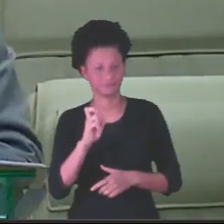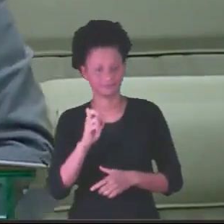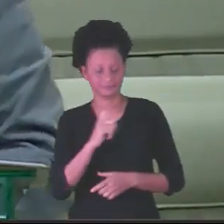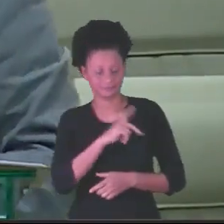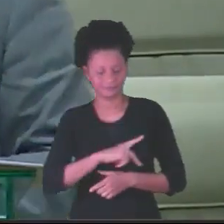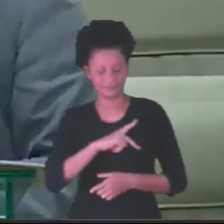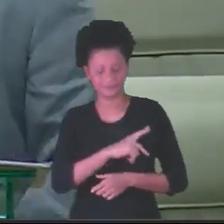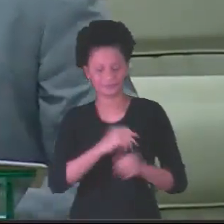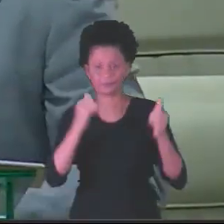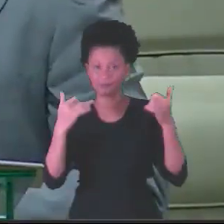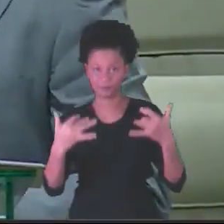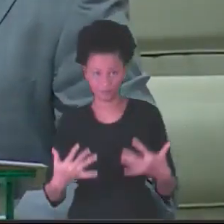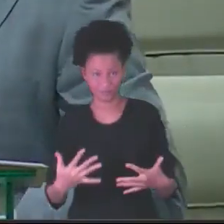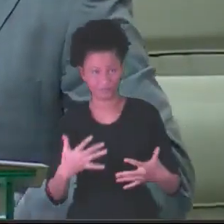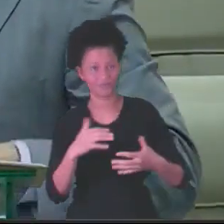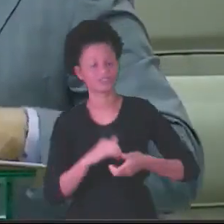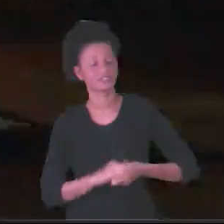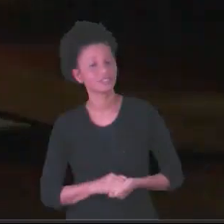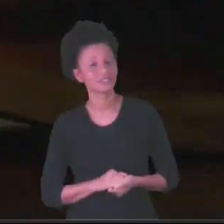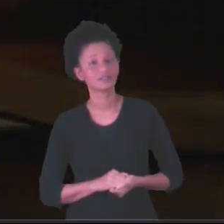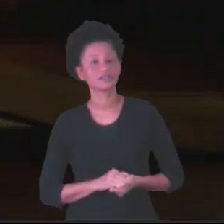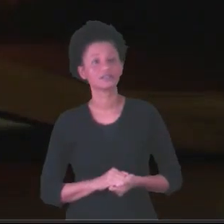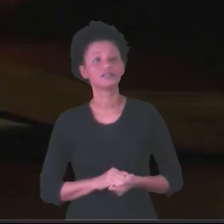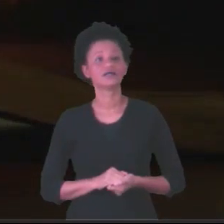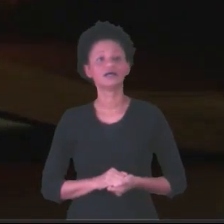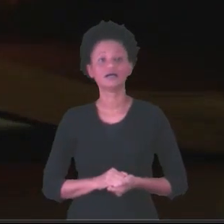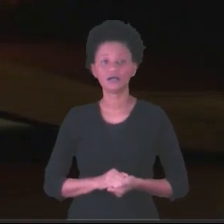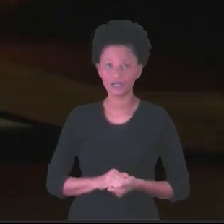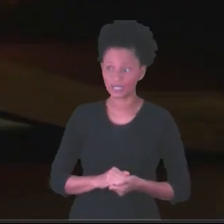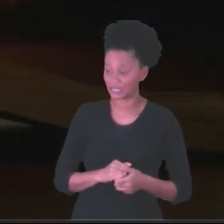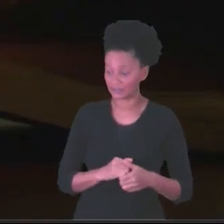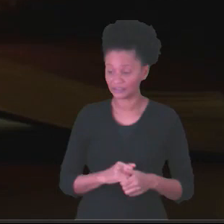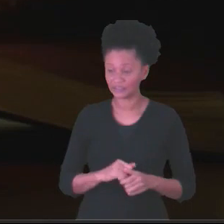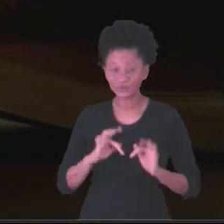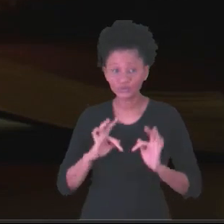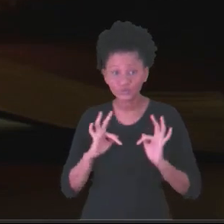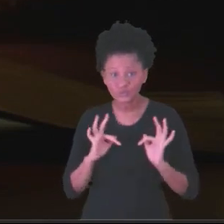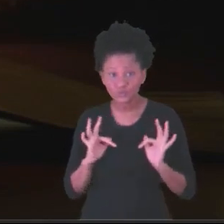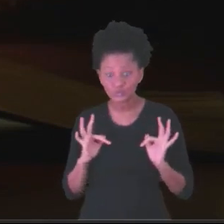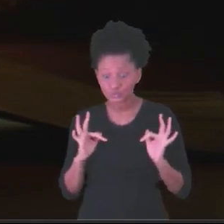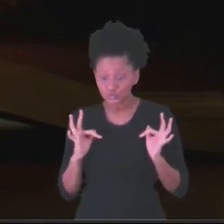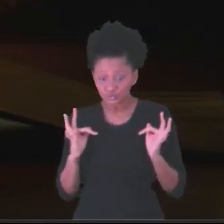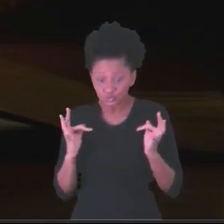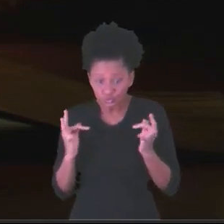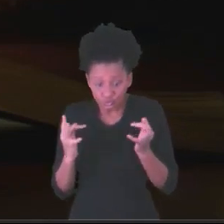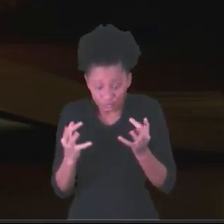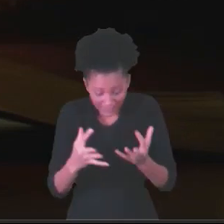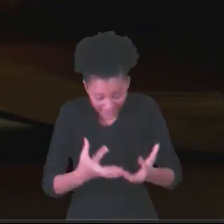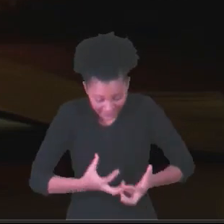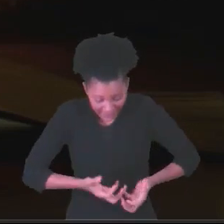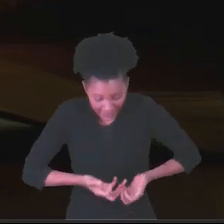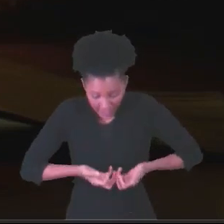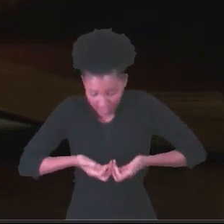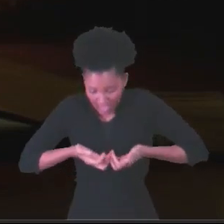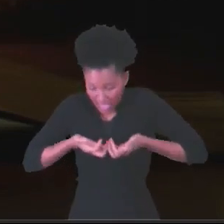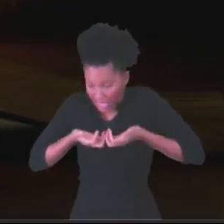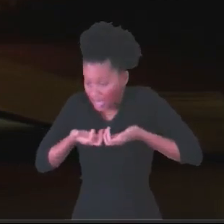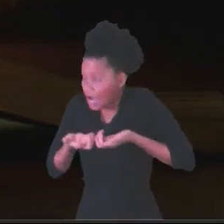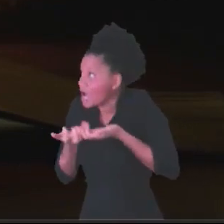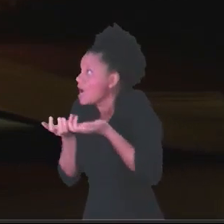assim e lançando sobre ele em toda